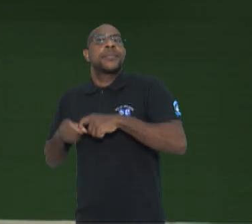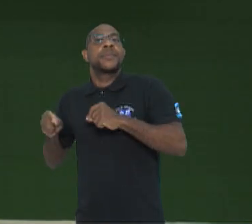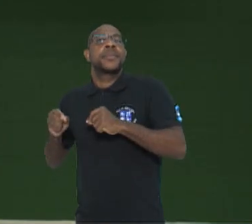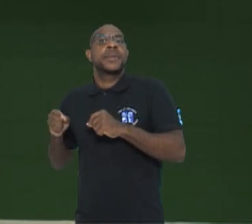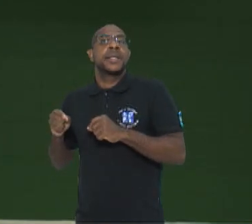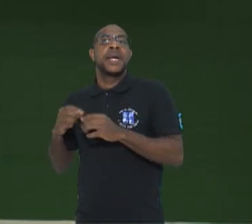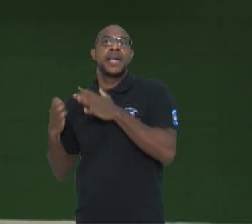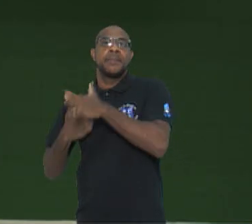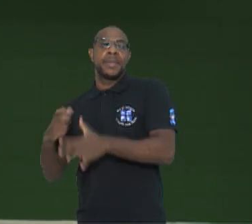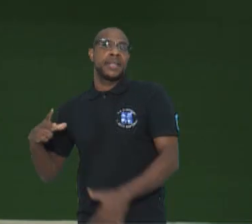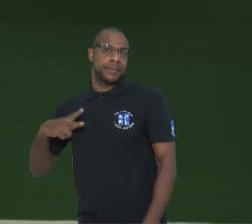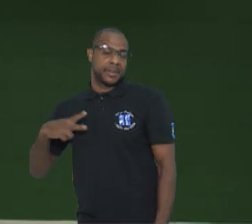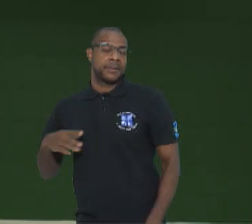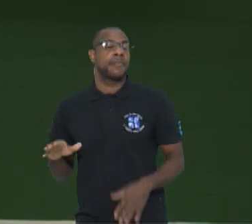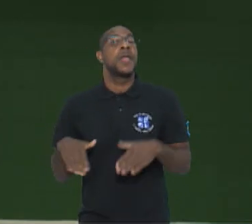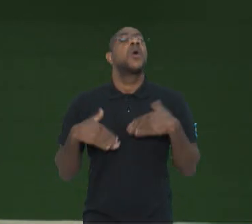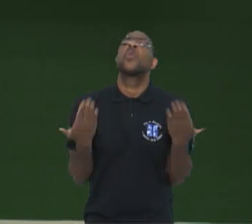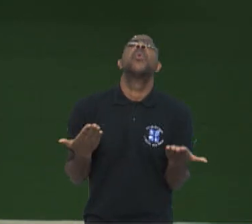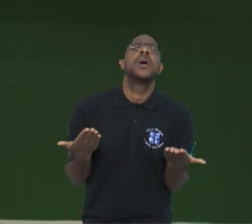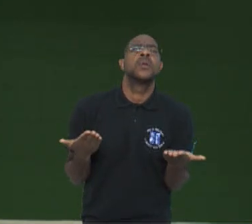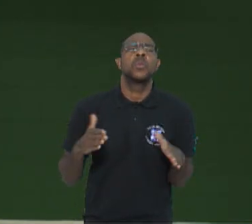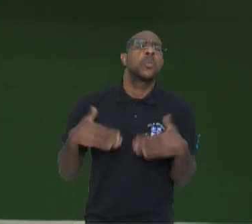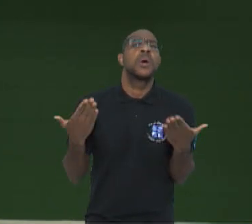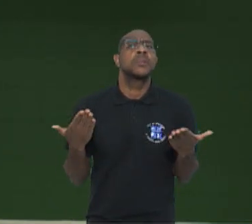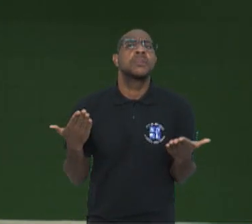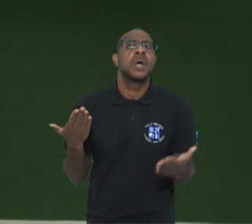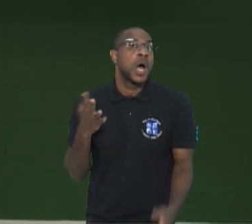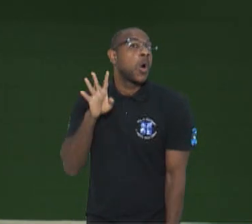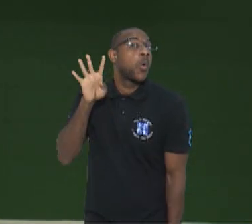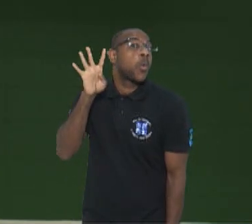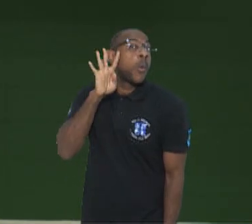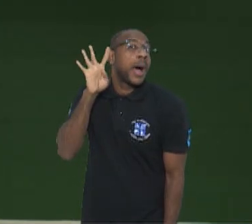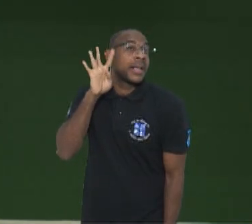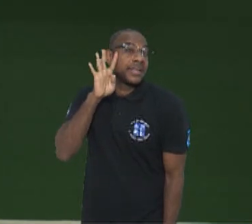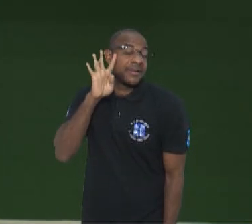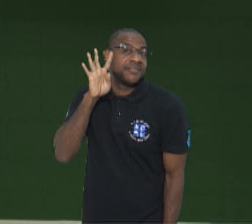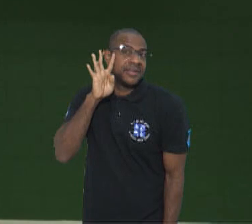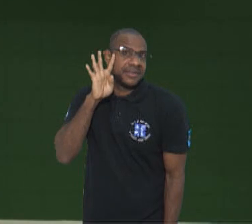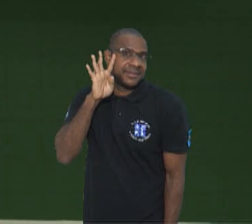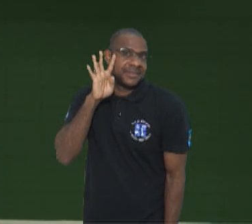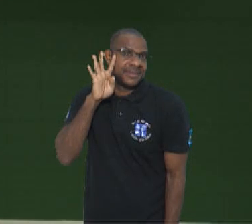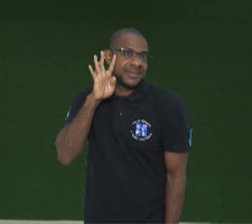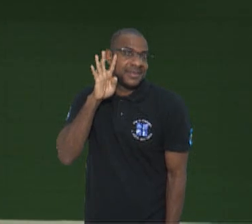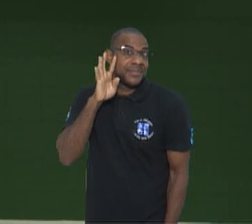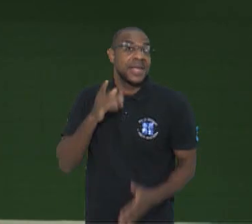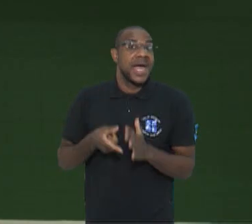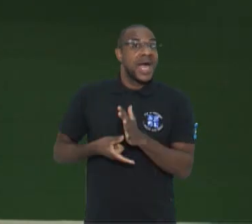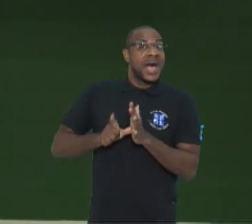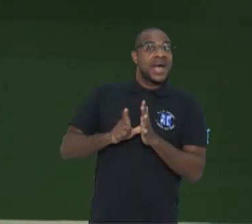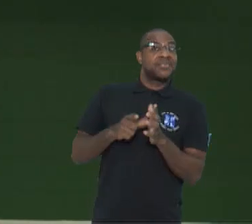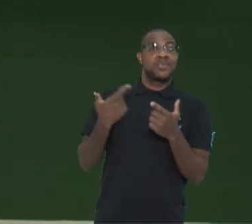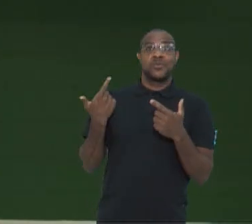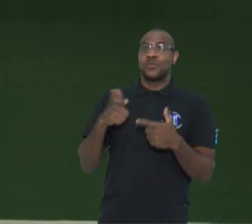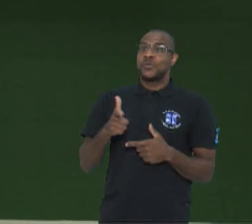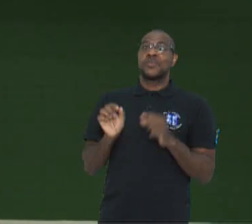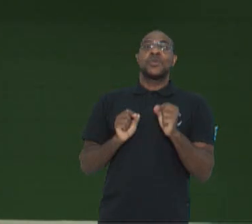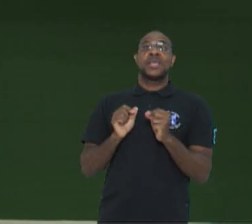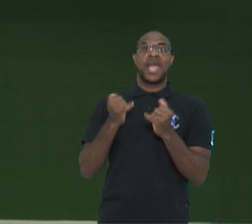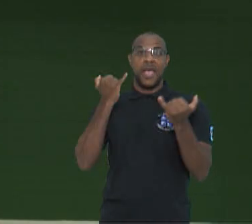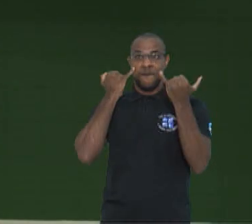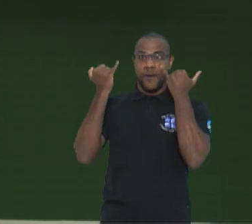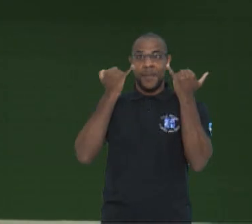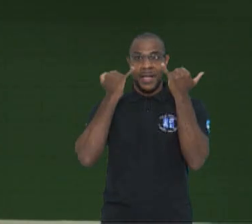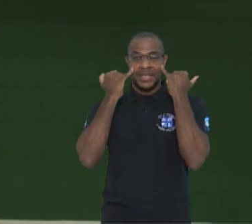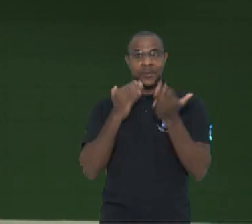Quando? Quarta-feira, né? Por quê? Porque vocês não tinham aquela informação inicial, mas se vocês estivessem com o jornal